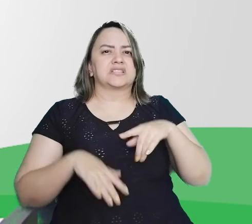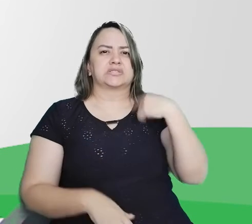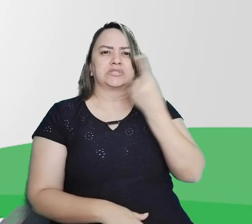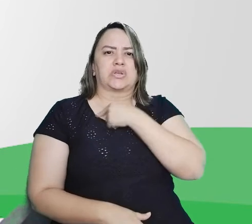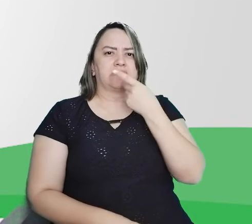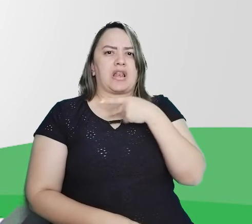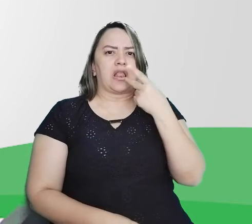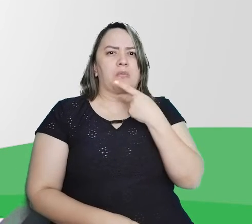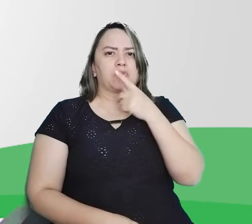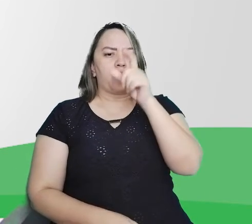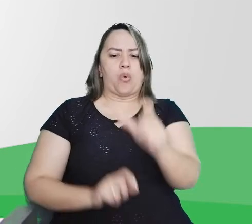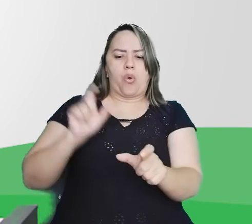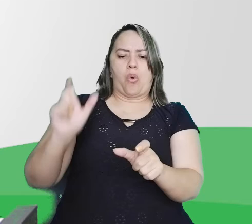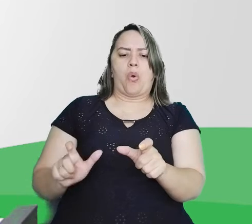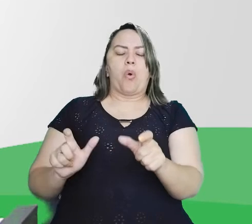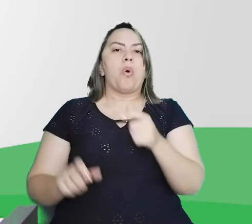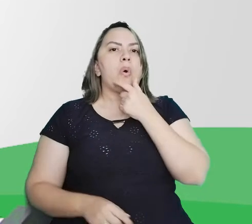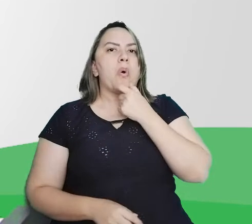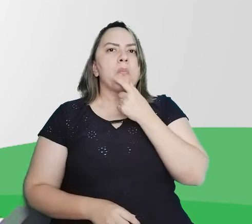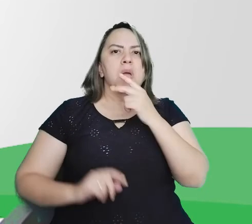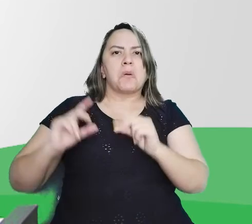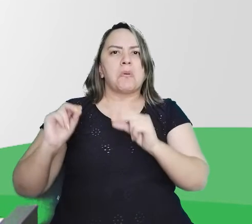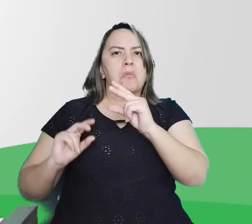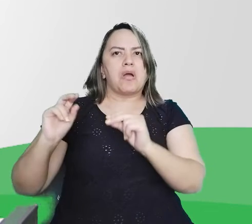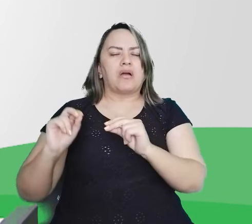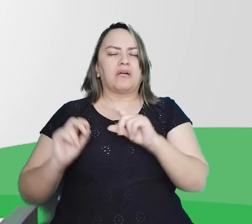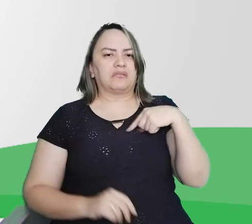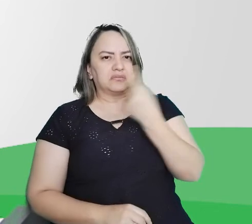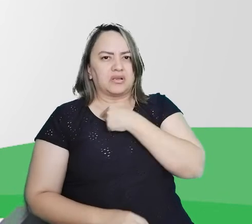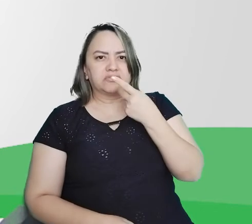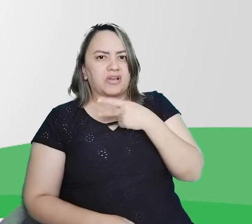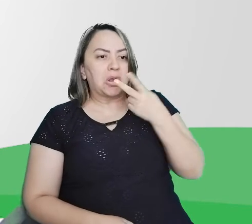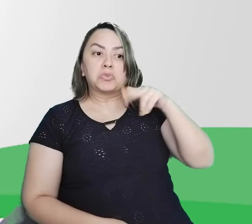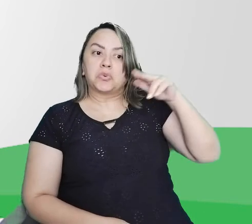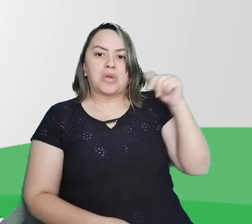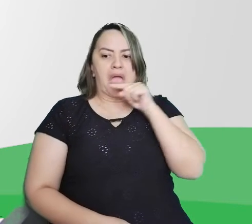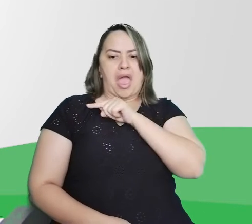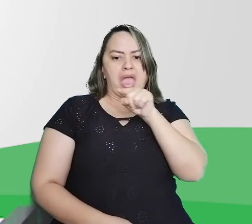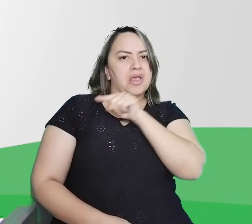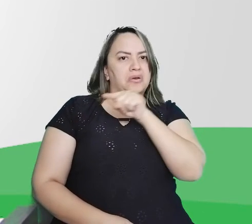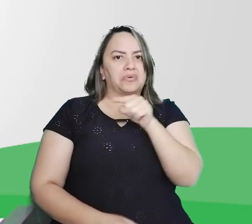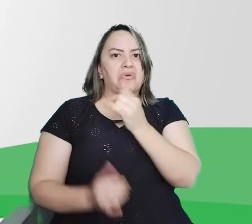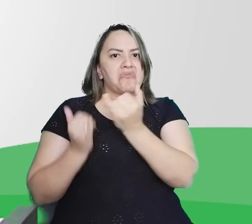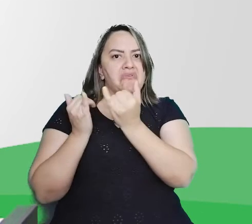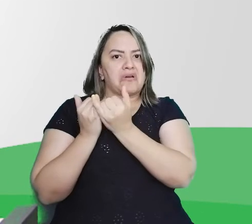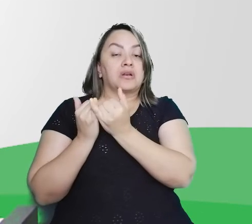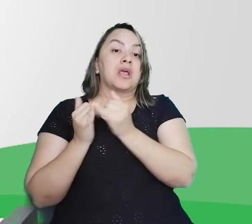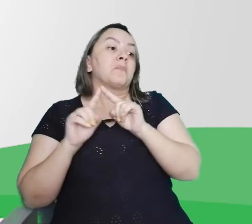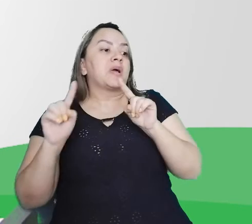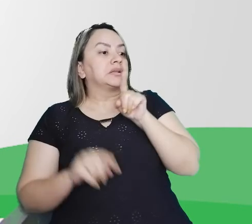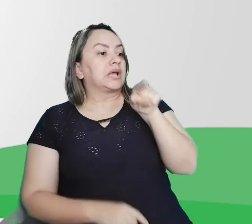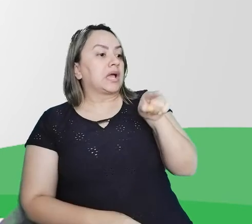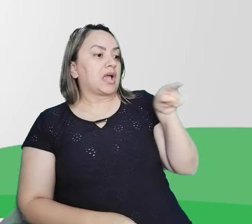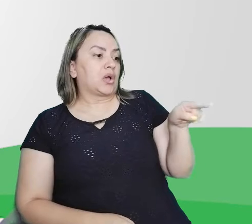Mas basta vermos duas mulheres juntas conversando que, em geral, alguém já vem e diz: "Ah, as mulheres ali